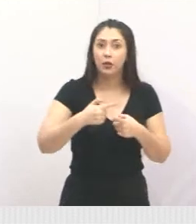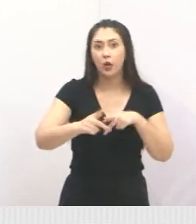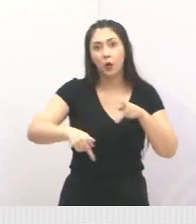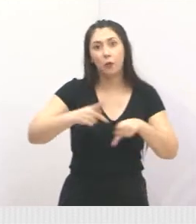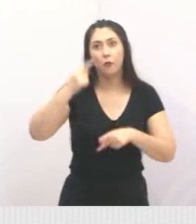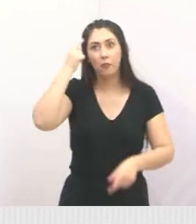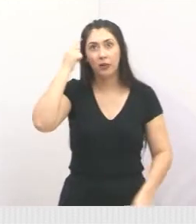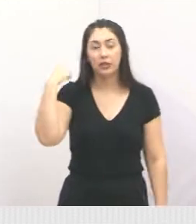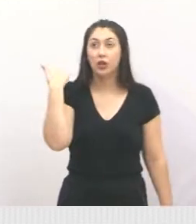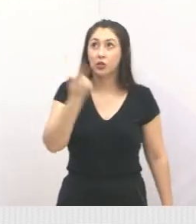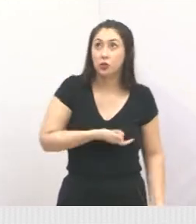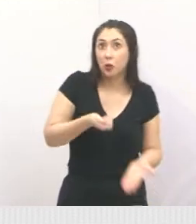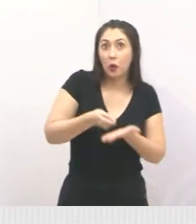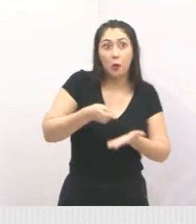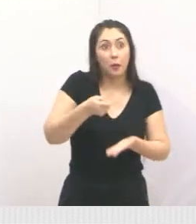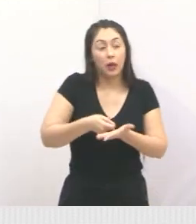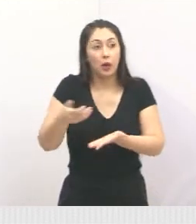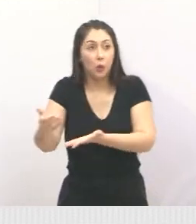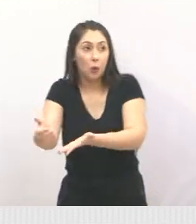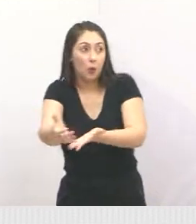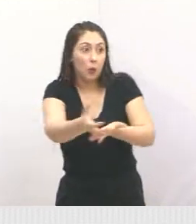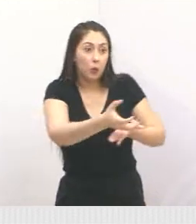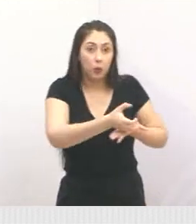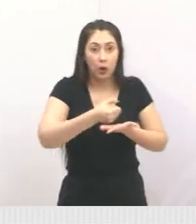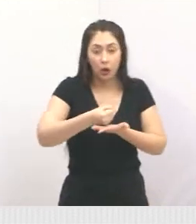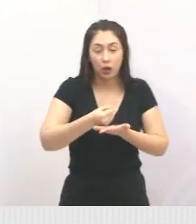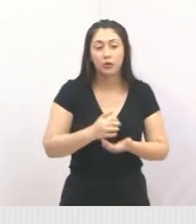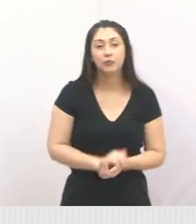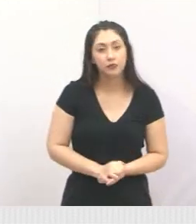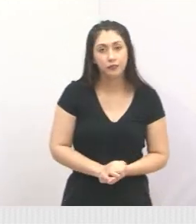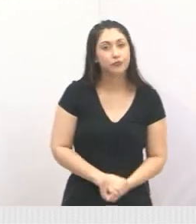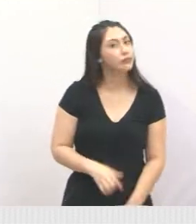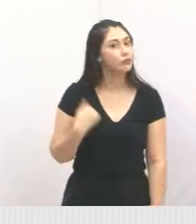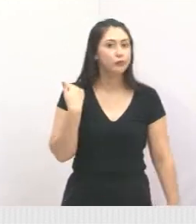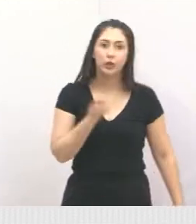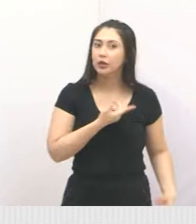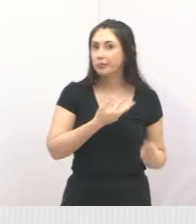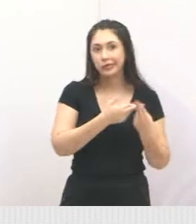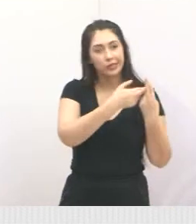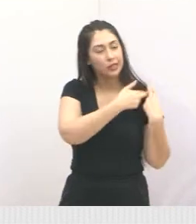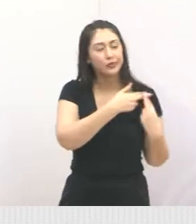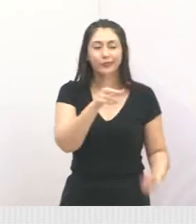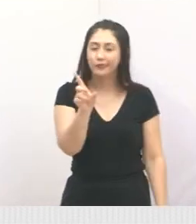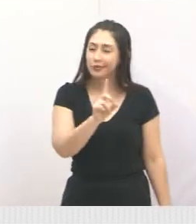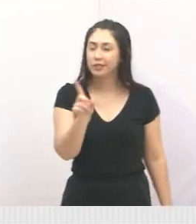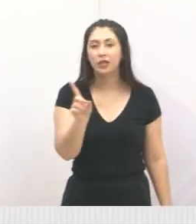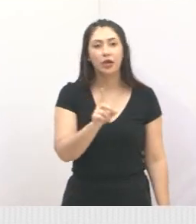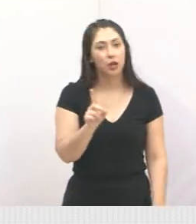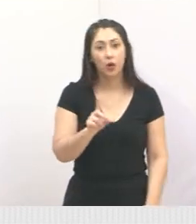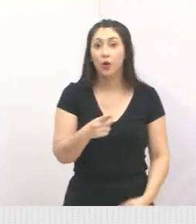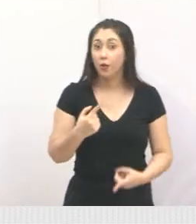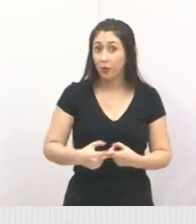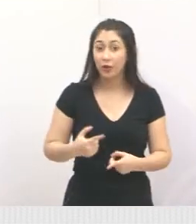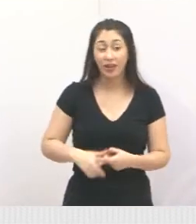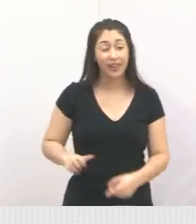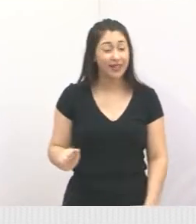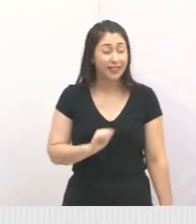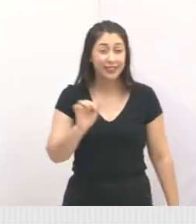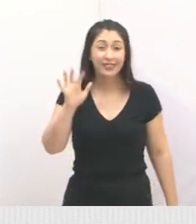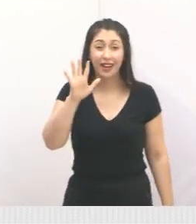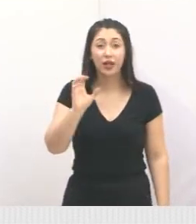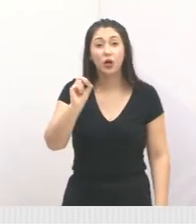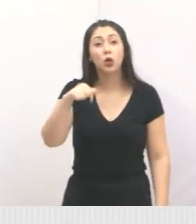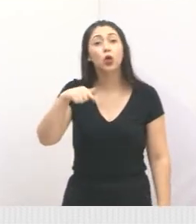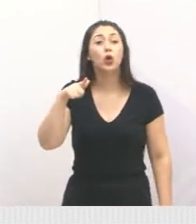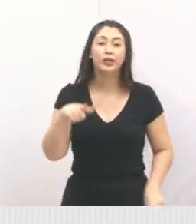gente tem obrigação de ficar recolhendo todos os animais que estão na rua, tá? E não é assim que funciona, tá? Isso aí tem um custo, tanto para as